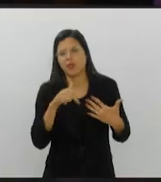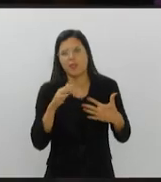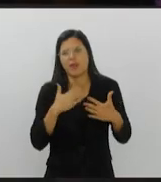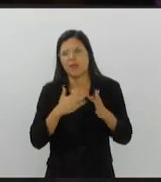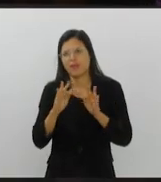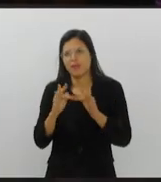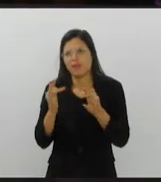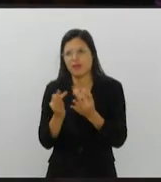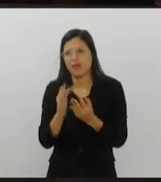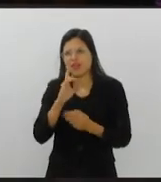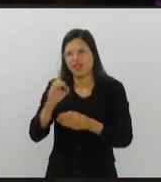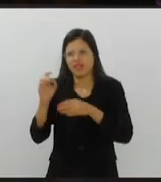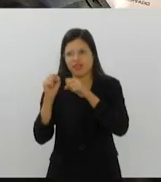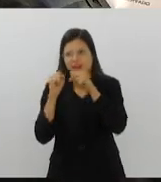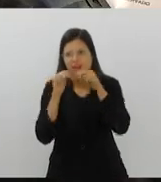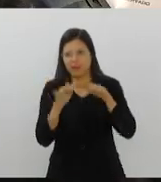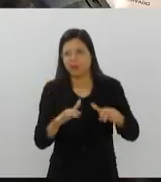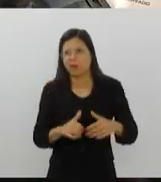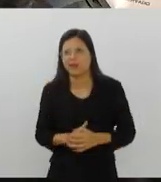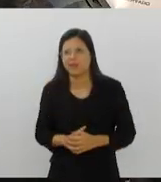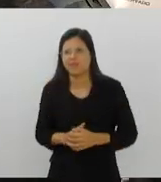abençoe.